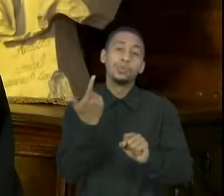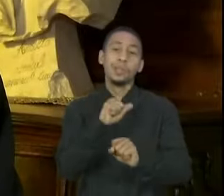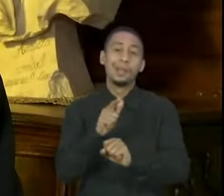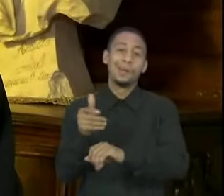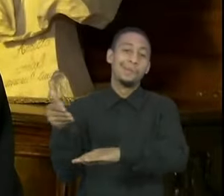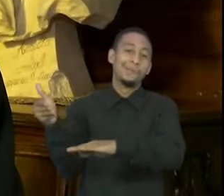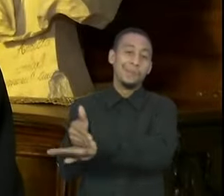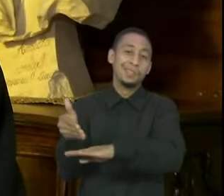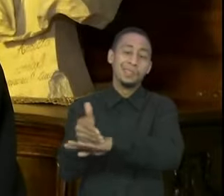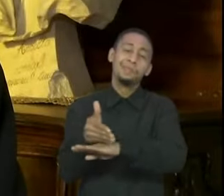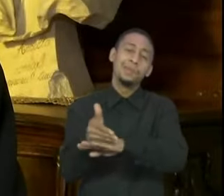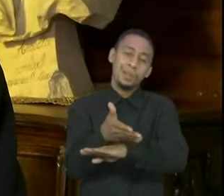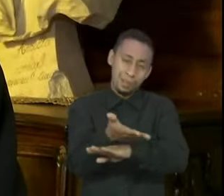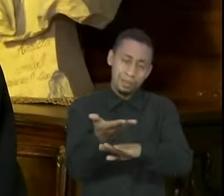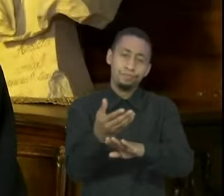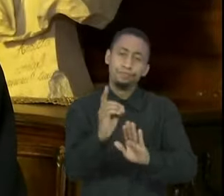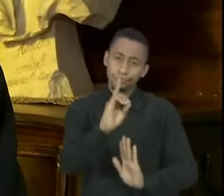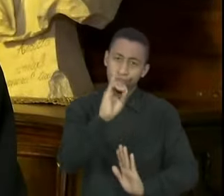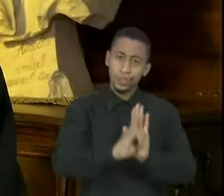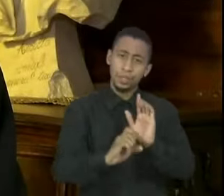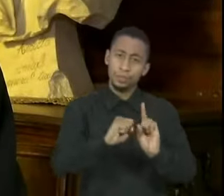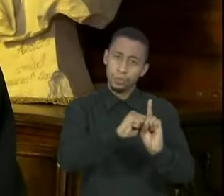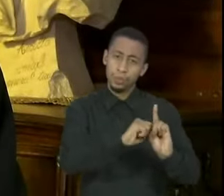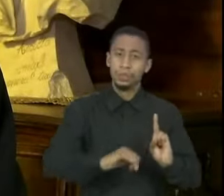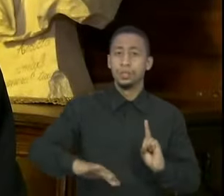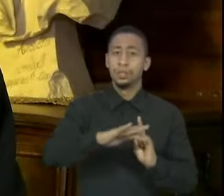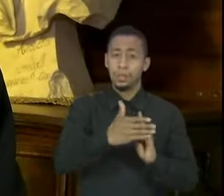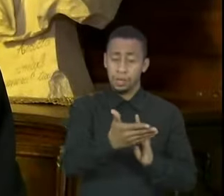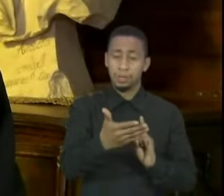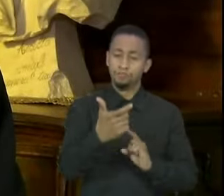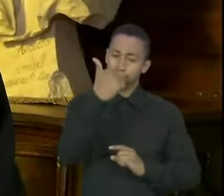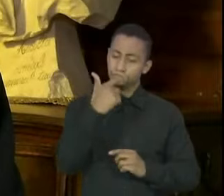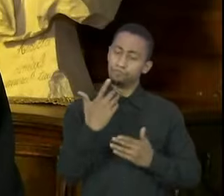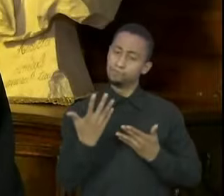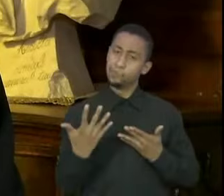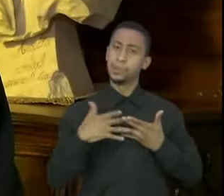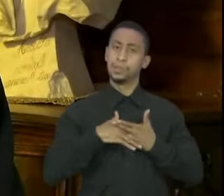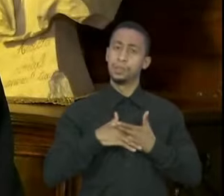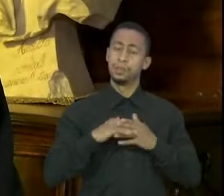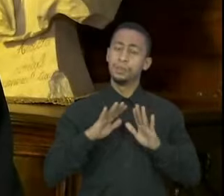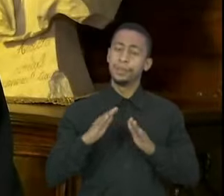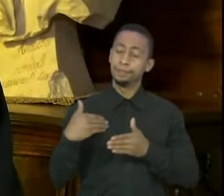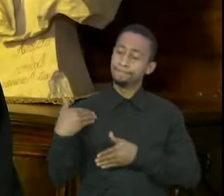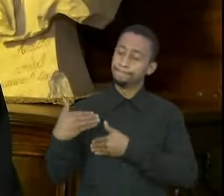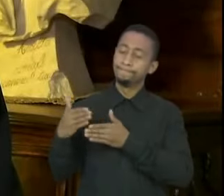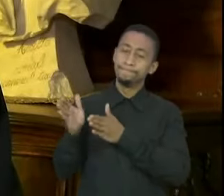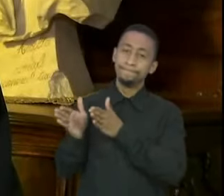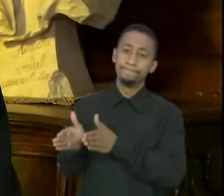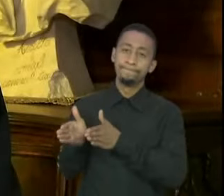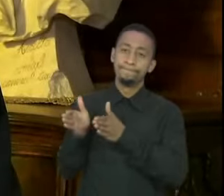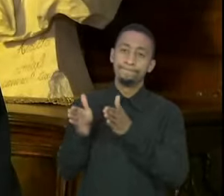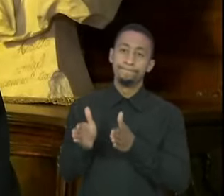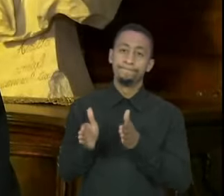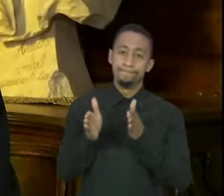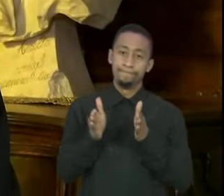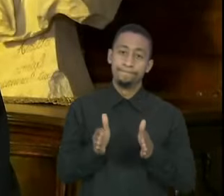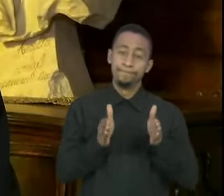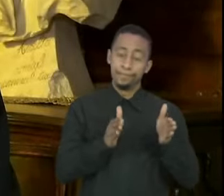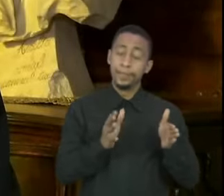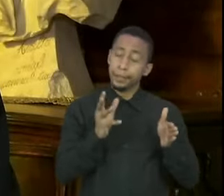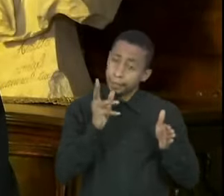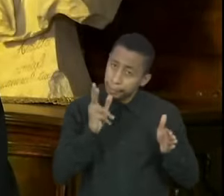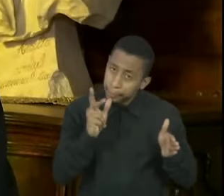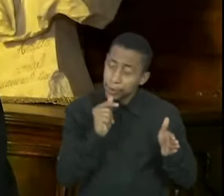plenamente da Cidadania mas evidentemente que isso é o que Esse é um processo que demora a ser